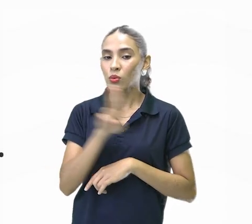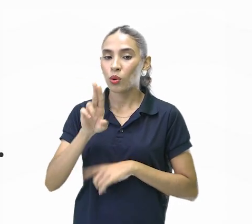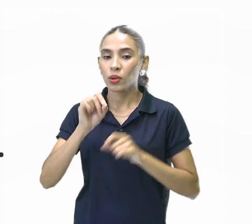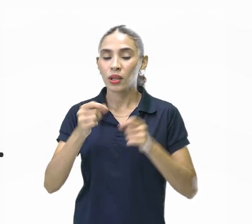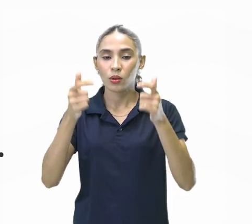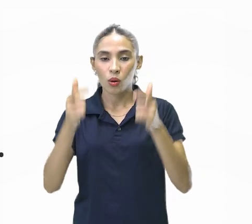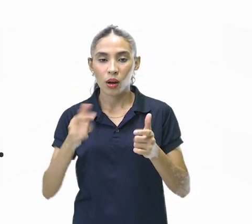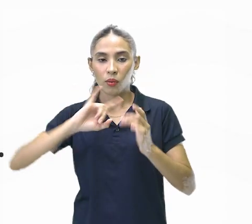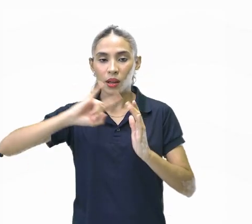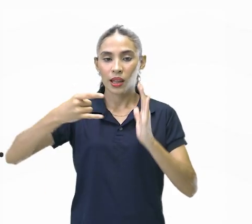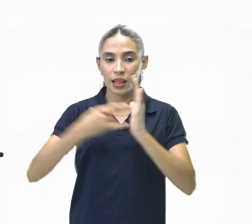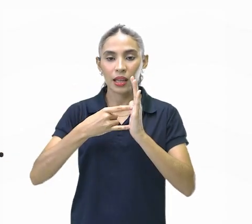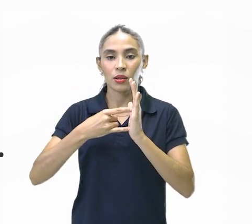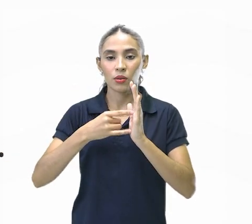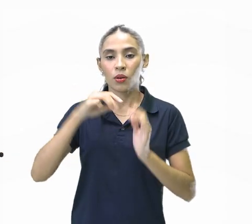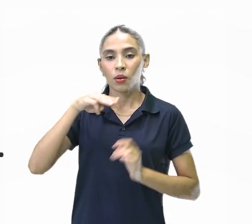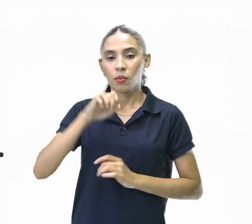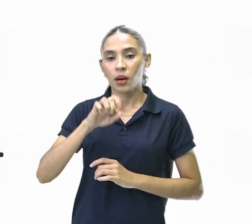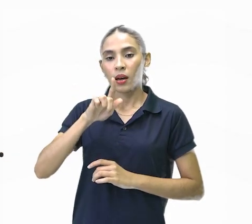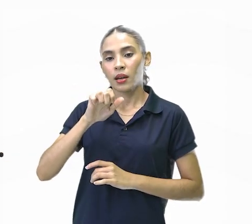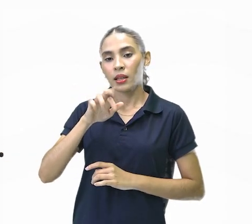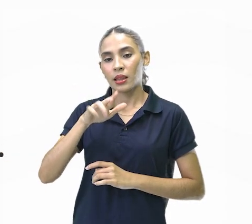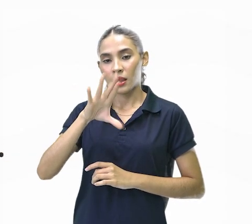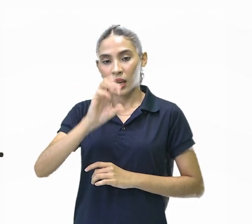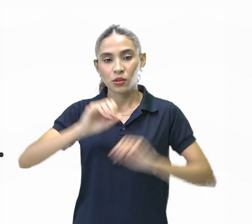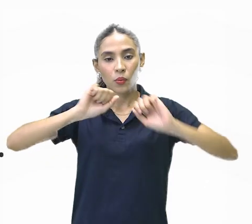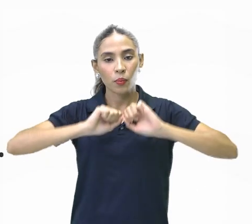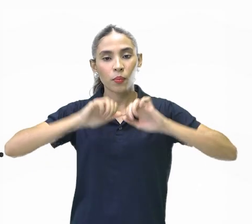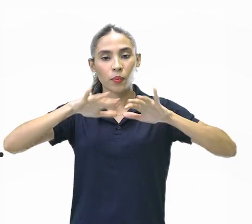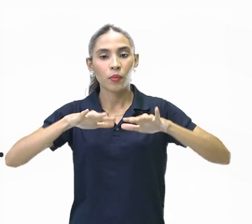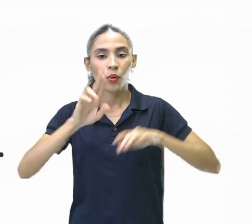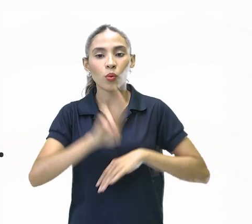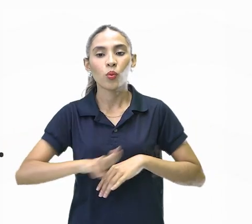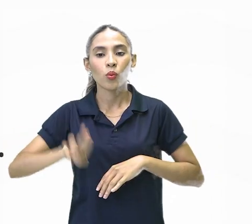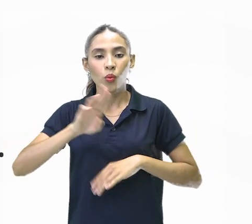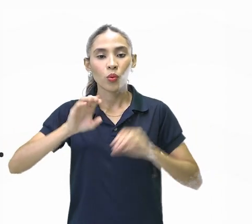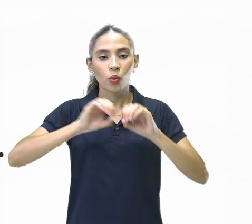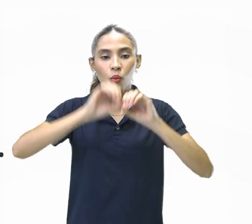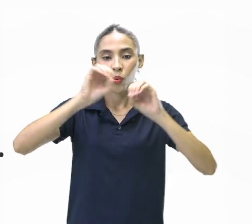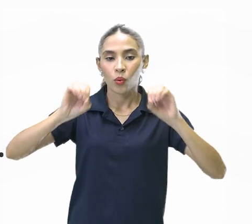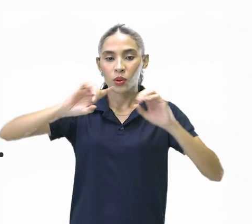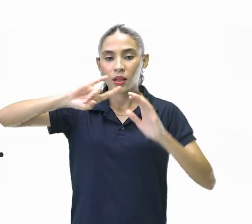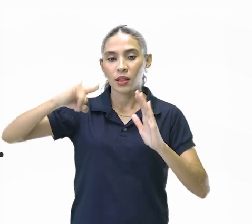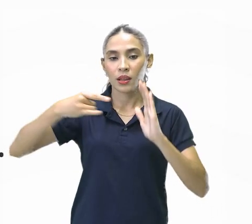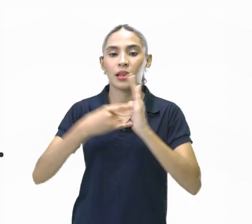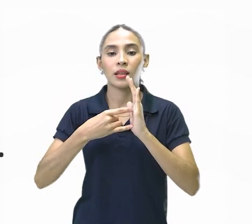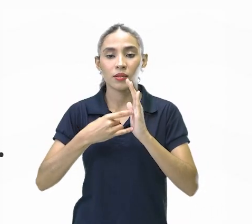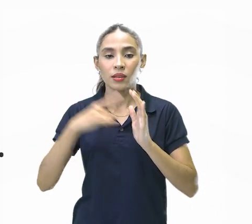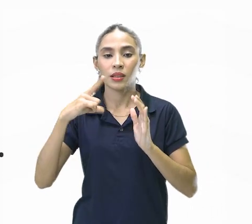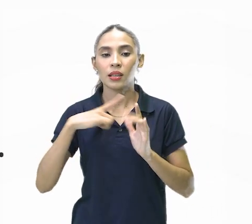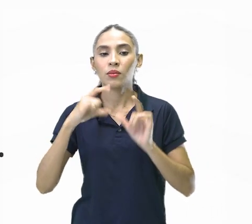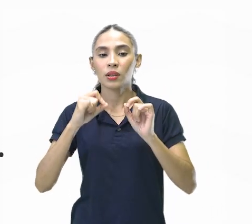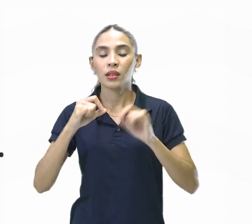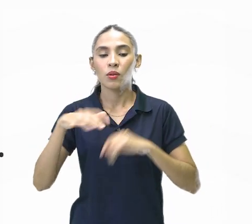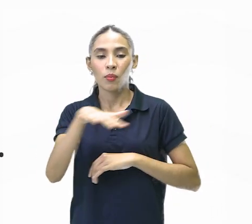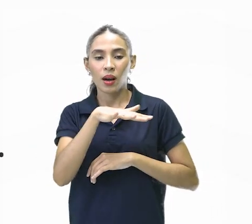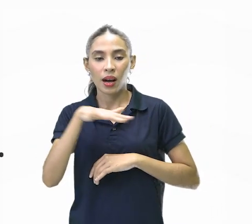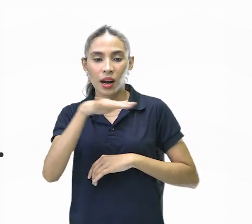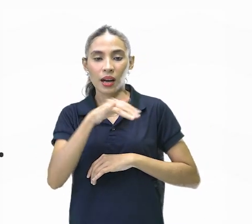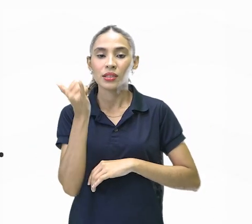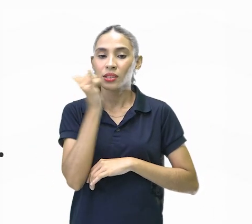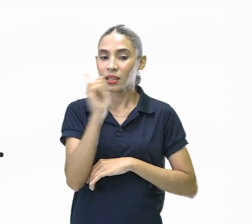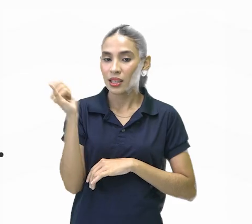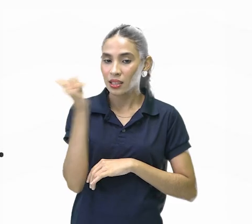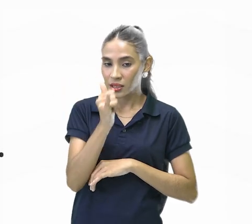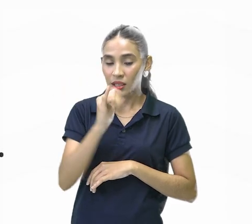de campo elétrico magnético, que se propaga através de uma onda eletromagnética constituída por